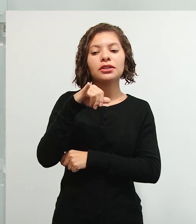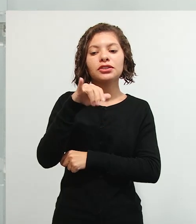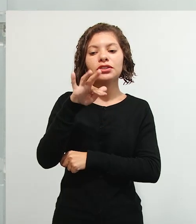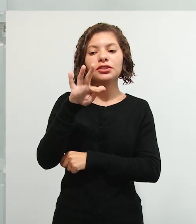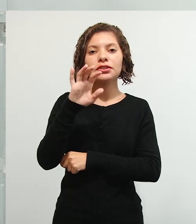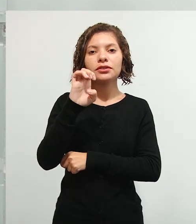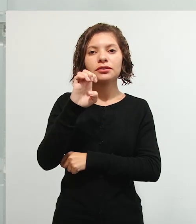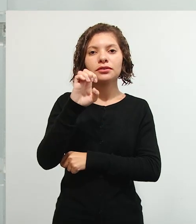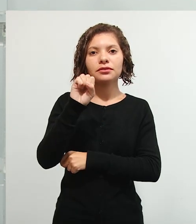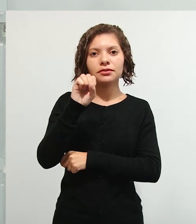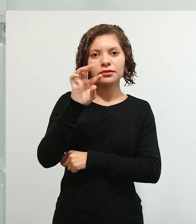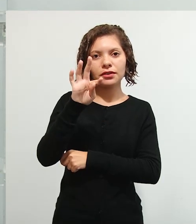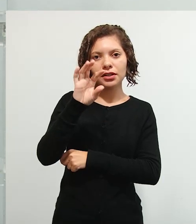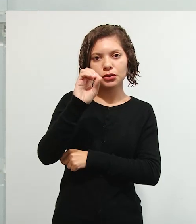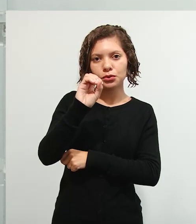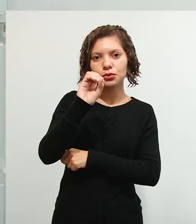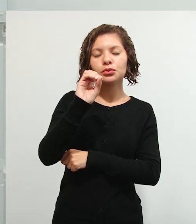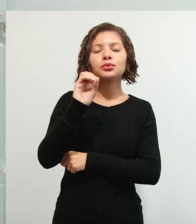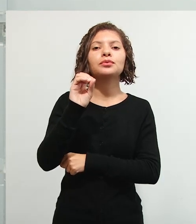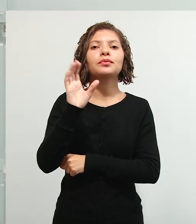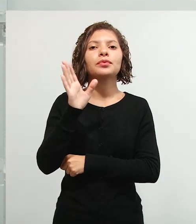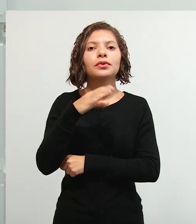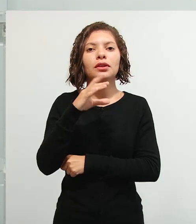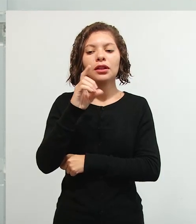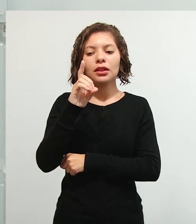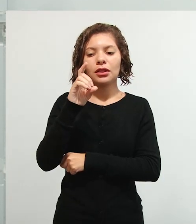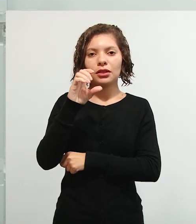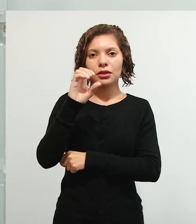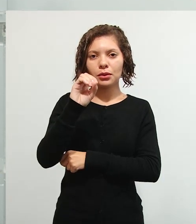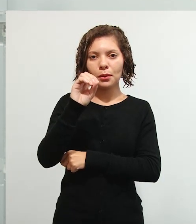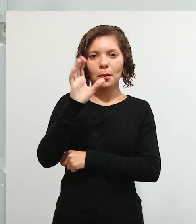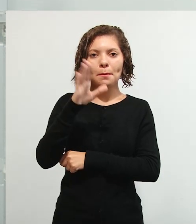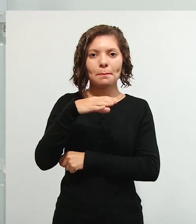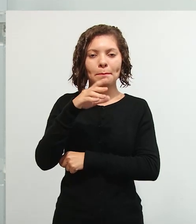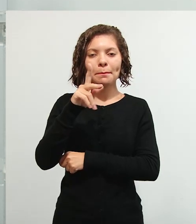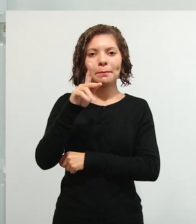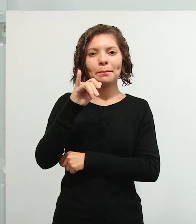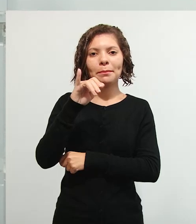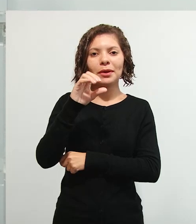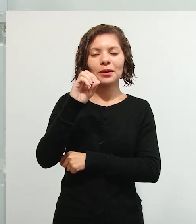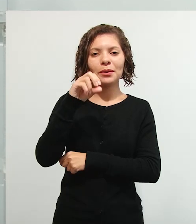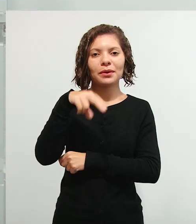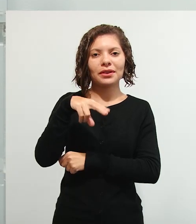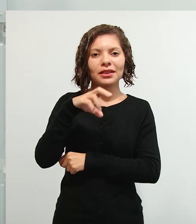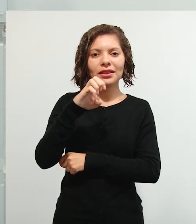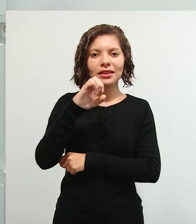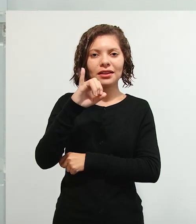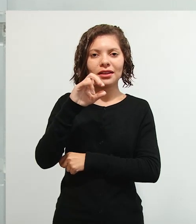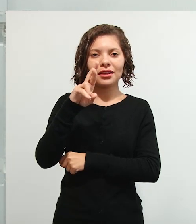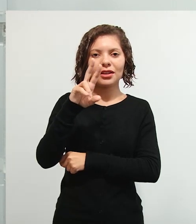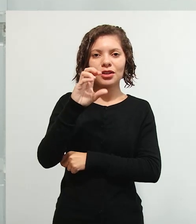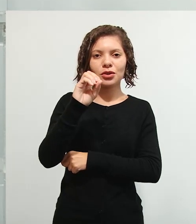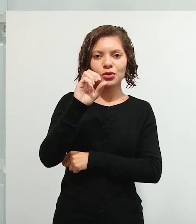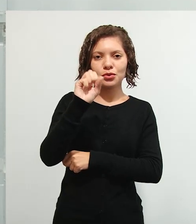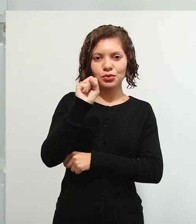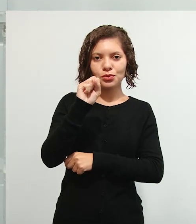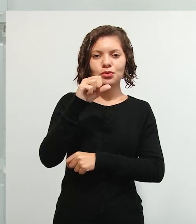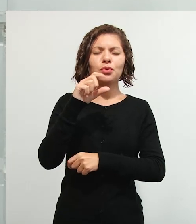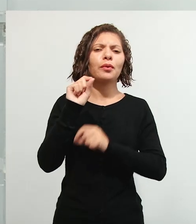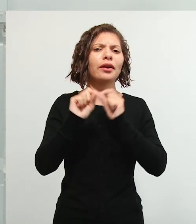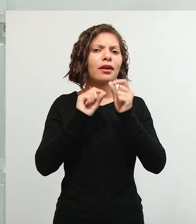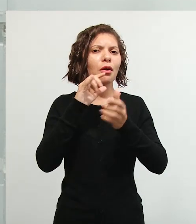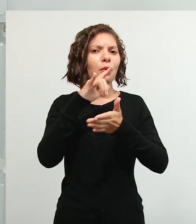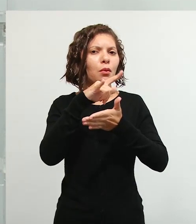Educação Nova, uma mensagem ao governo e ao povo brasileiro, alguma coisa assim. E nesse documento, que não é um